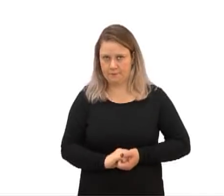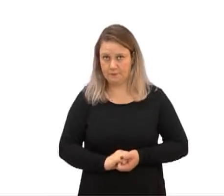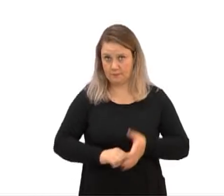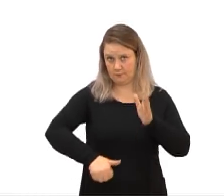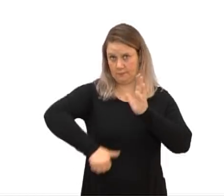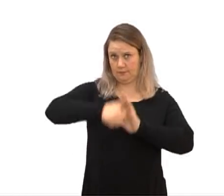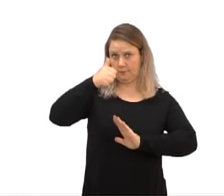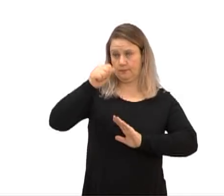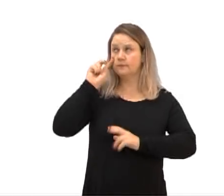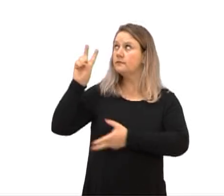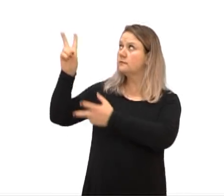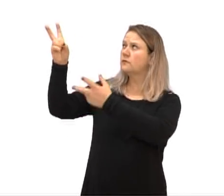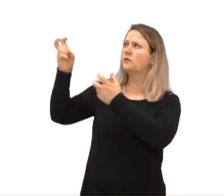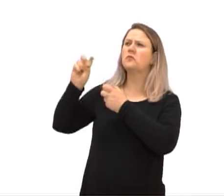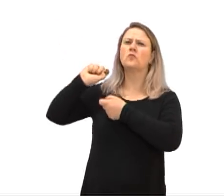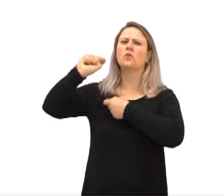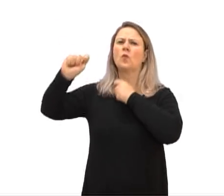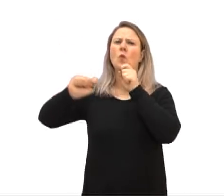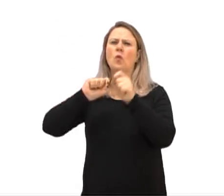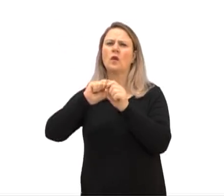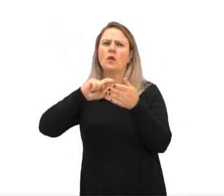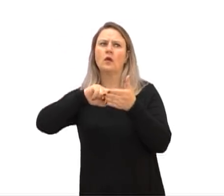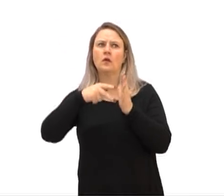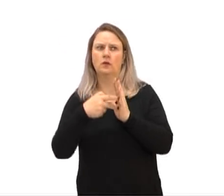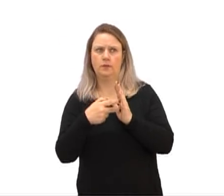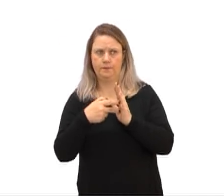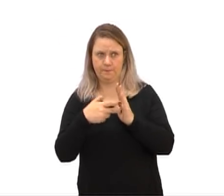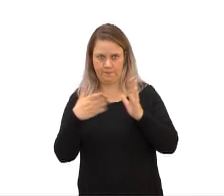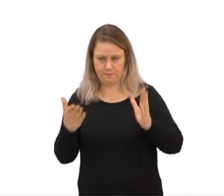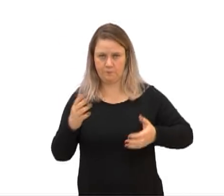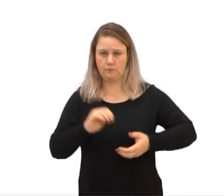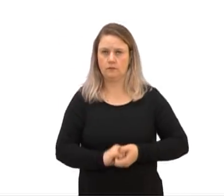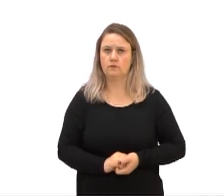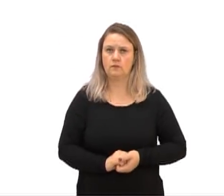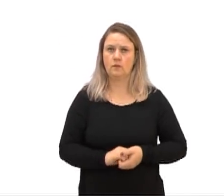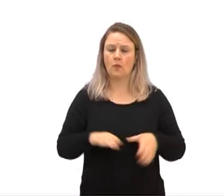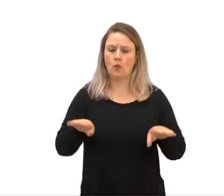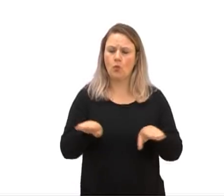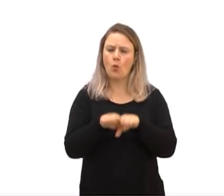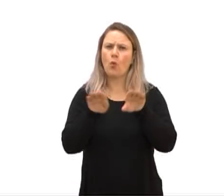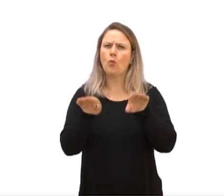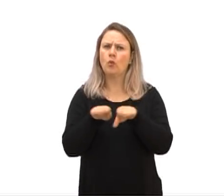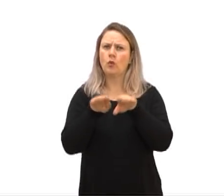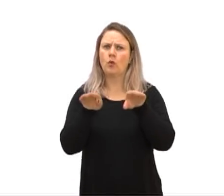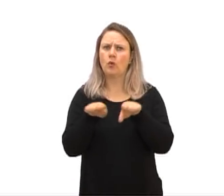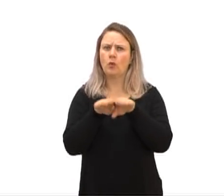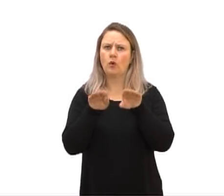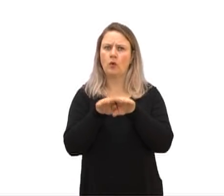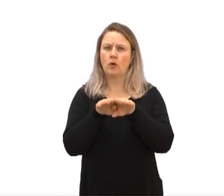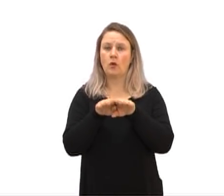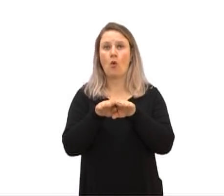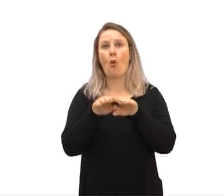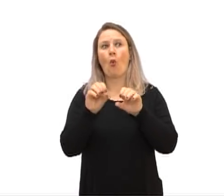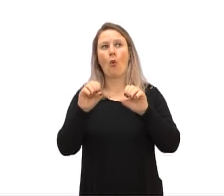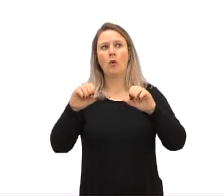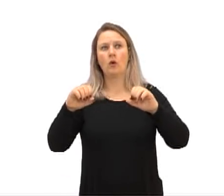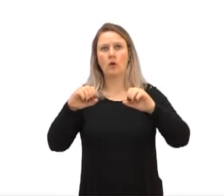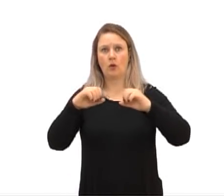falar do tectonismo, então, que é o movimento das placas tectônicas. Quando as placas têm um movimento contrário, um